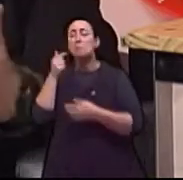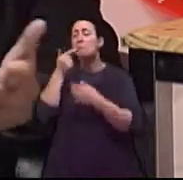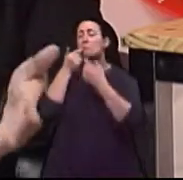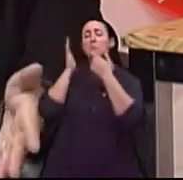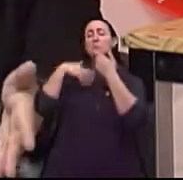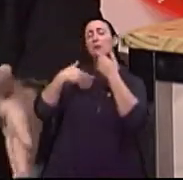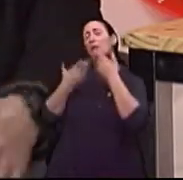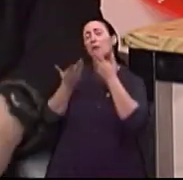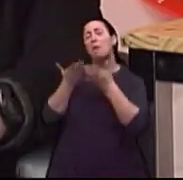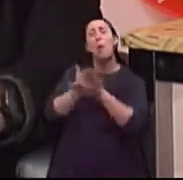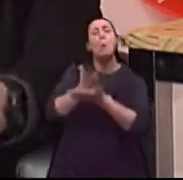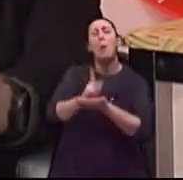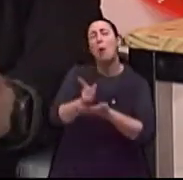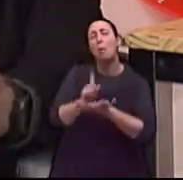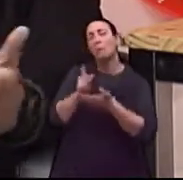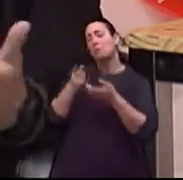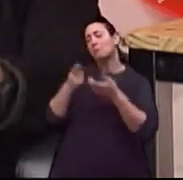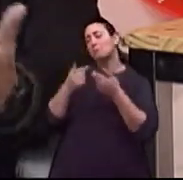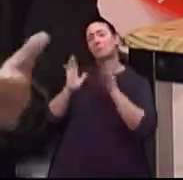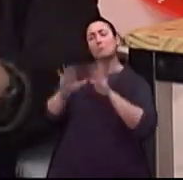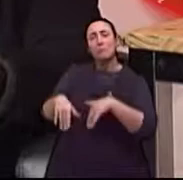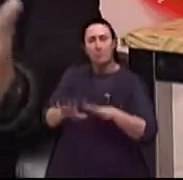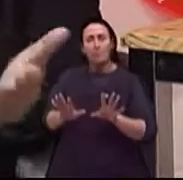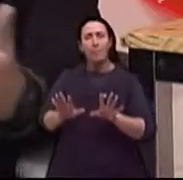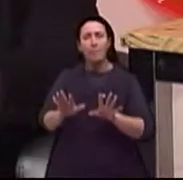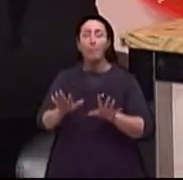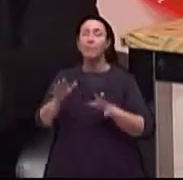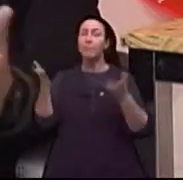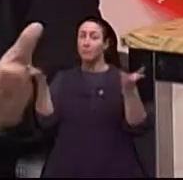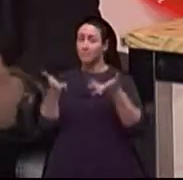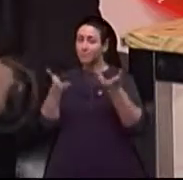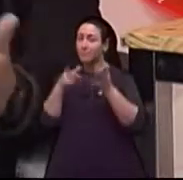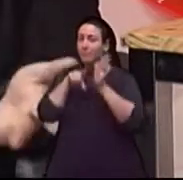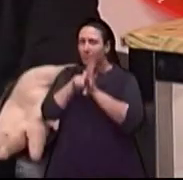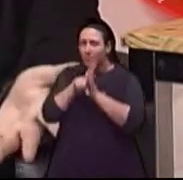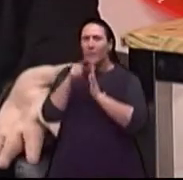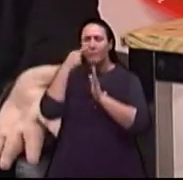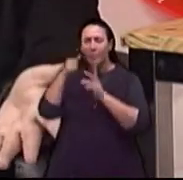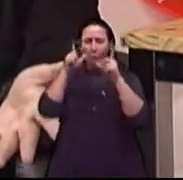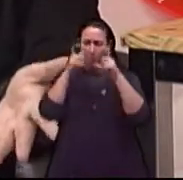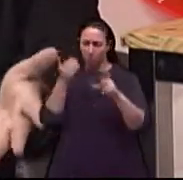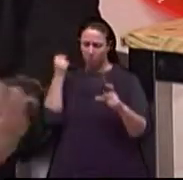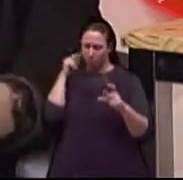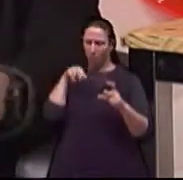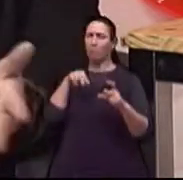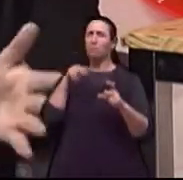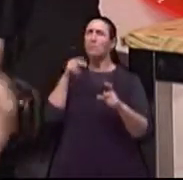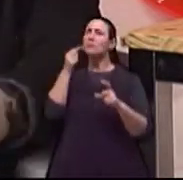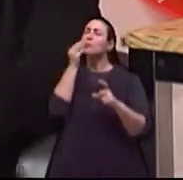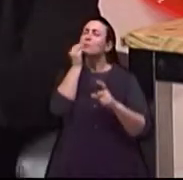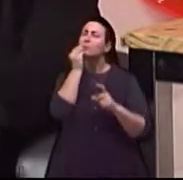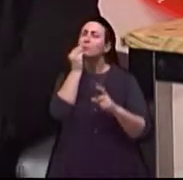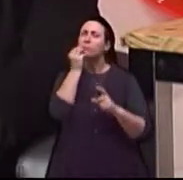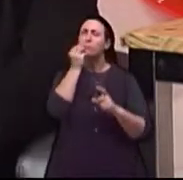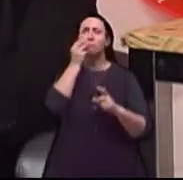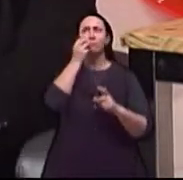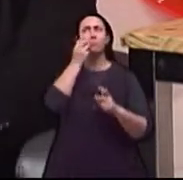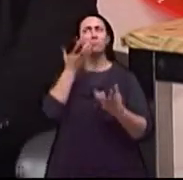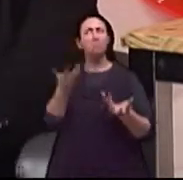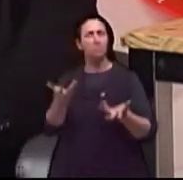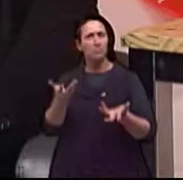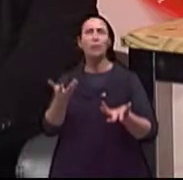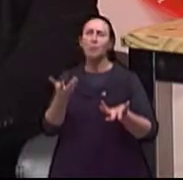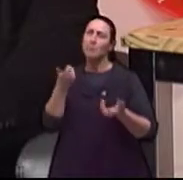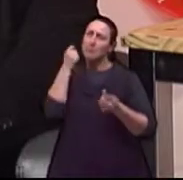cresce lentamente até que um dia comparando imagens fotos passadas vê que o negócio tá grande aí vai remove normalmente vai